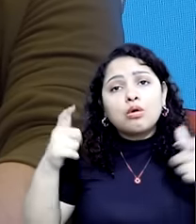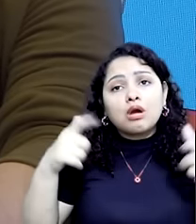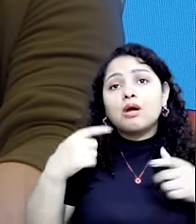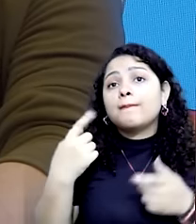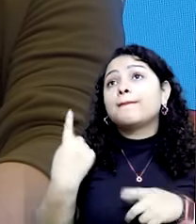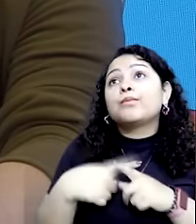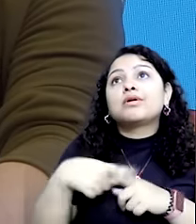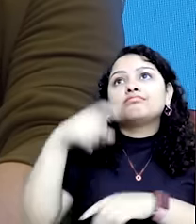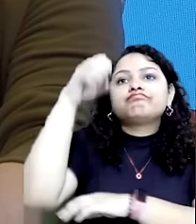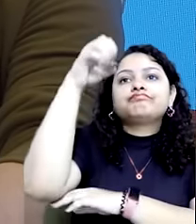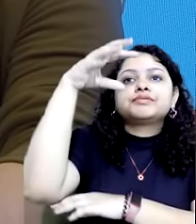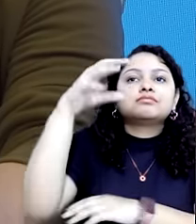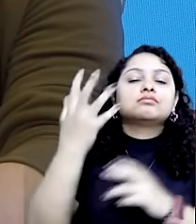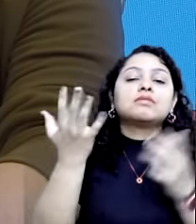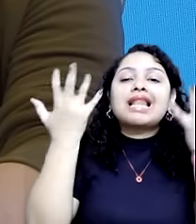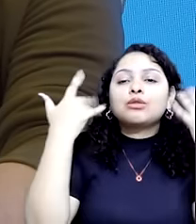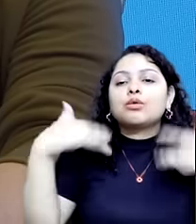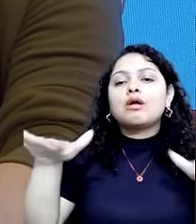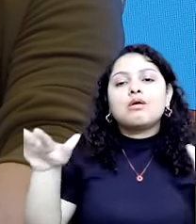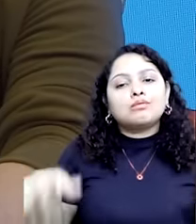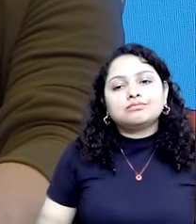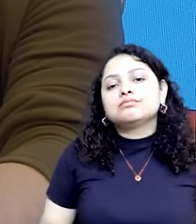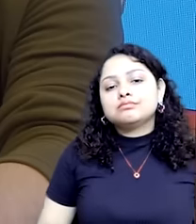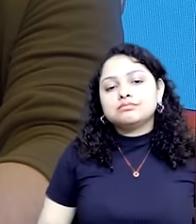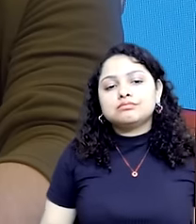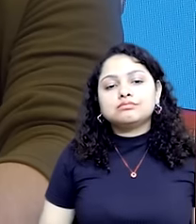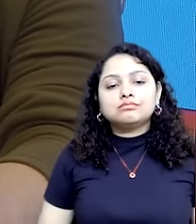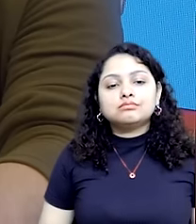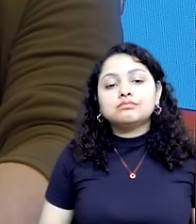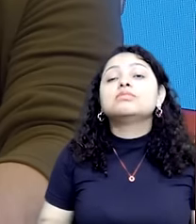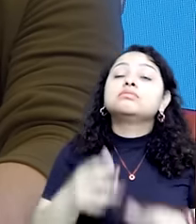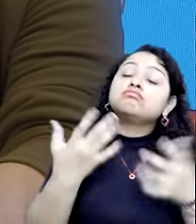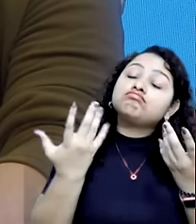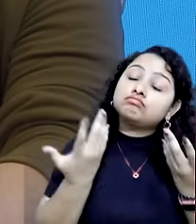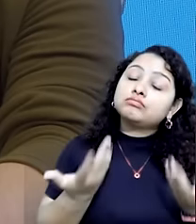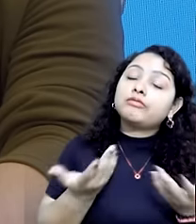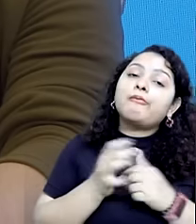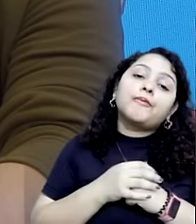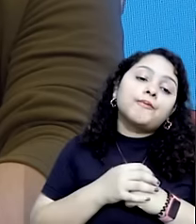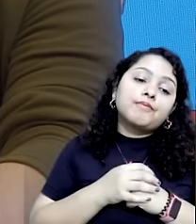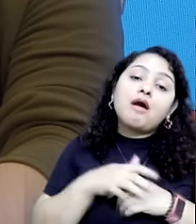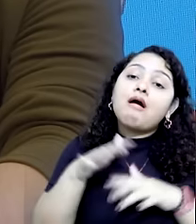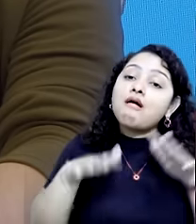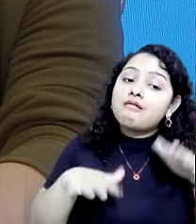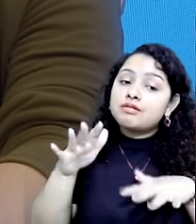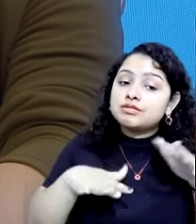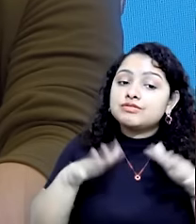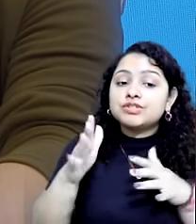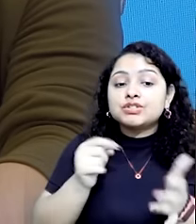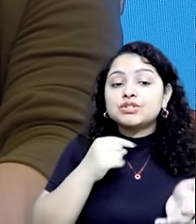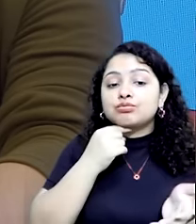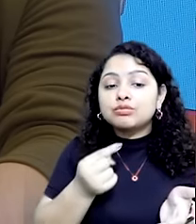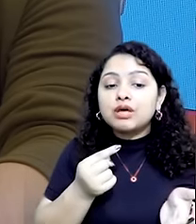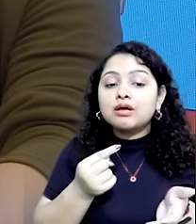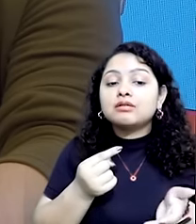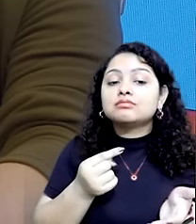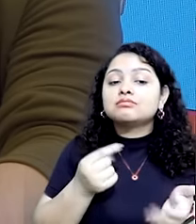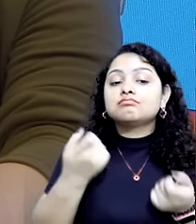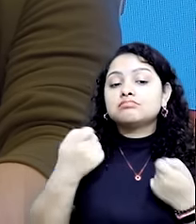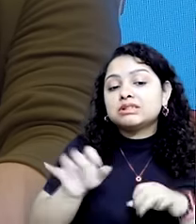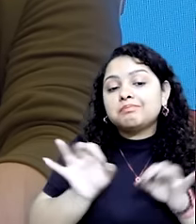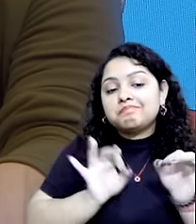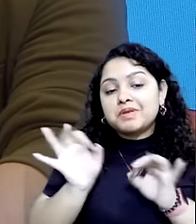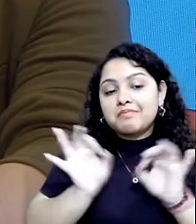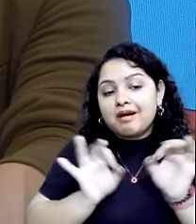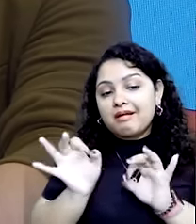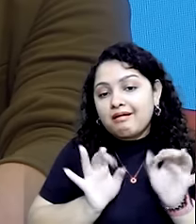tem iluminação naturalmente acontecendo Então eh às vezes não dá a gente tem que partir pro artificial